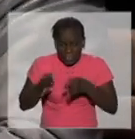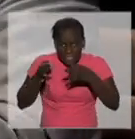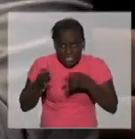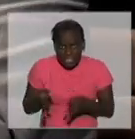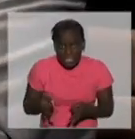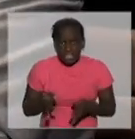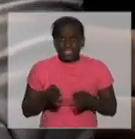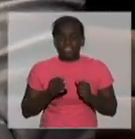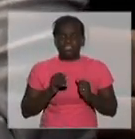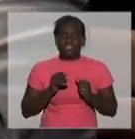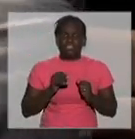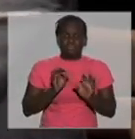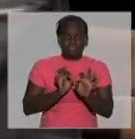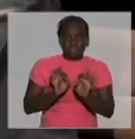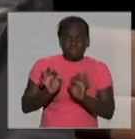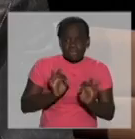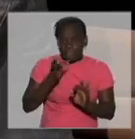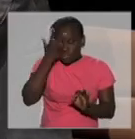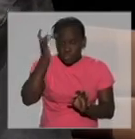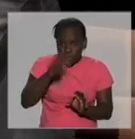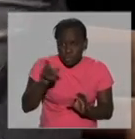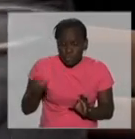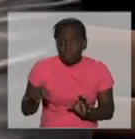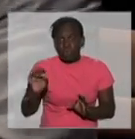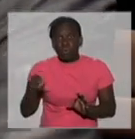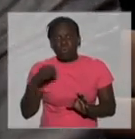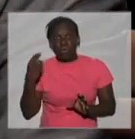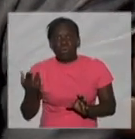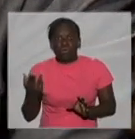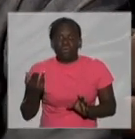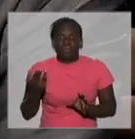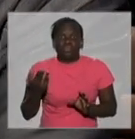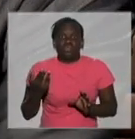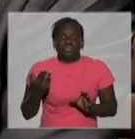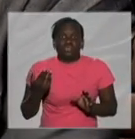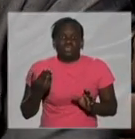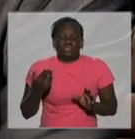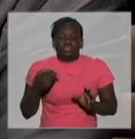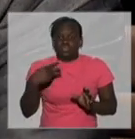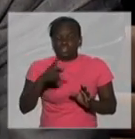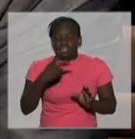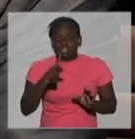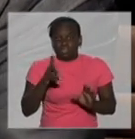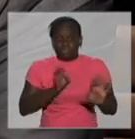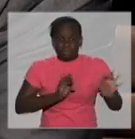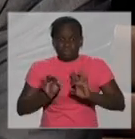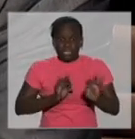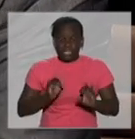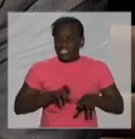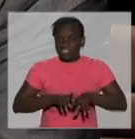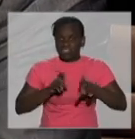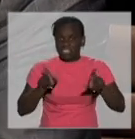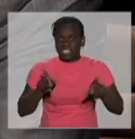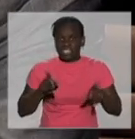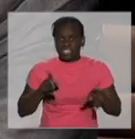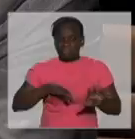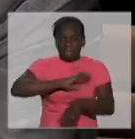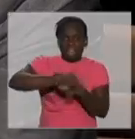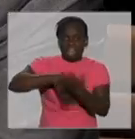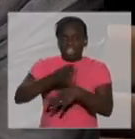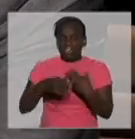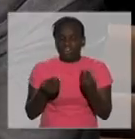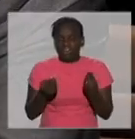roteiro, storyboard, preparação dos personagens e tal? Ou o teu processo é diferente,